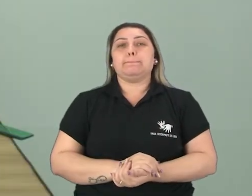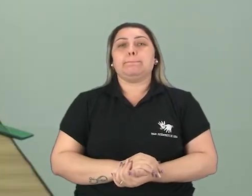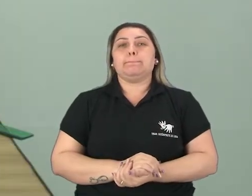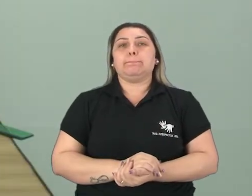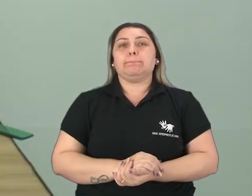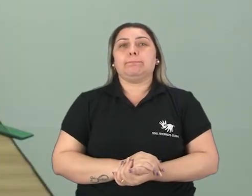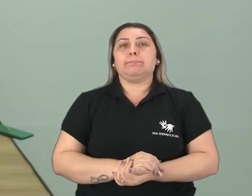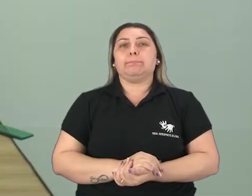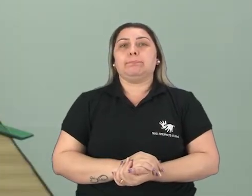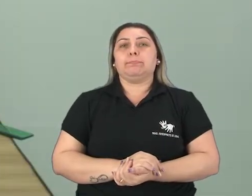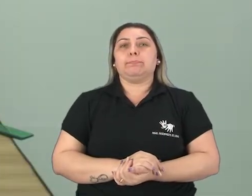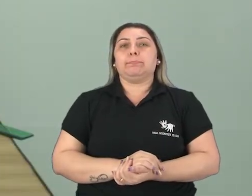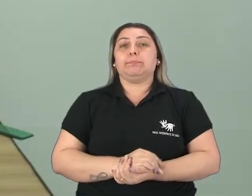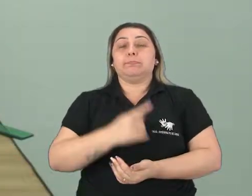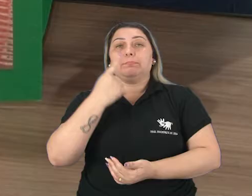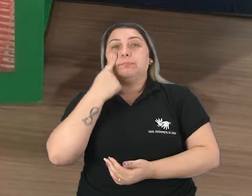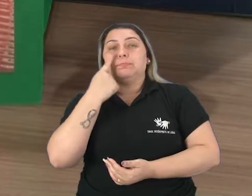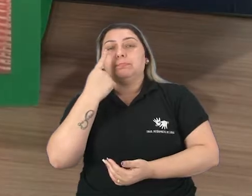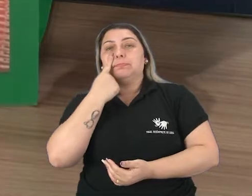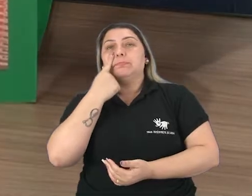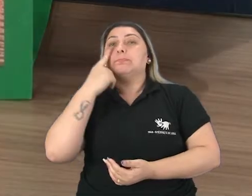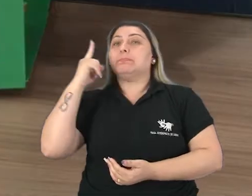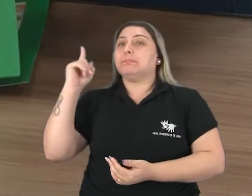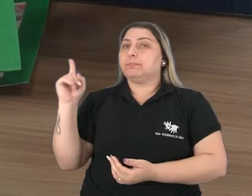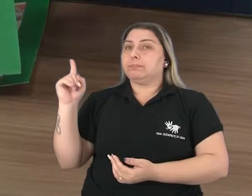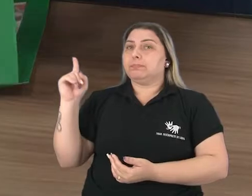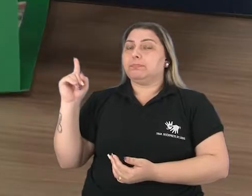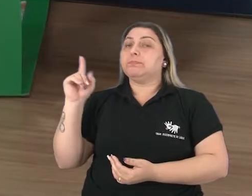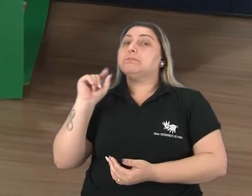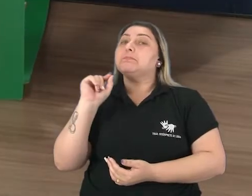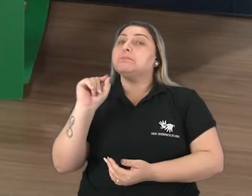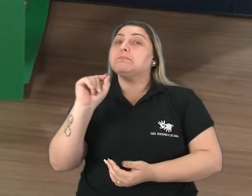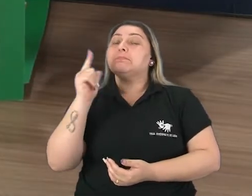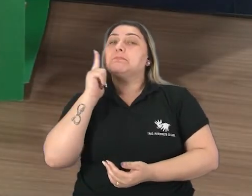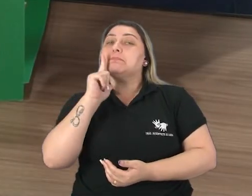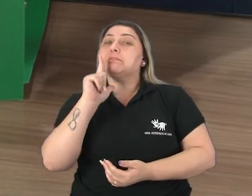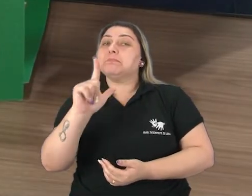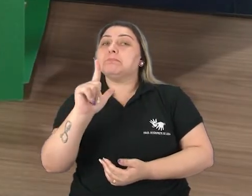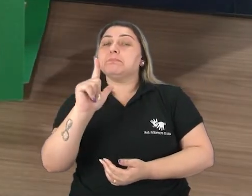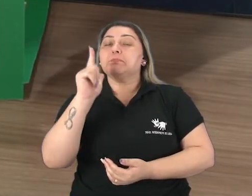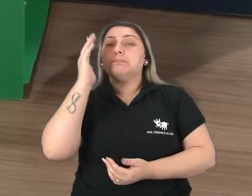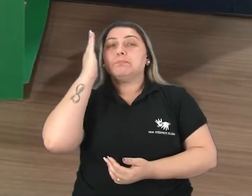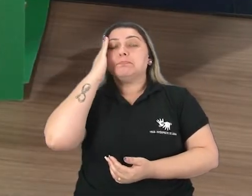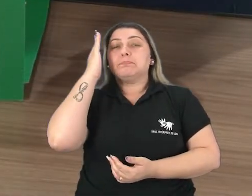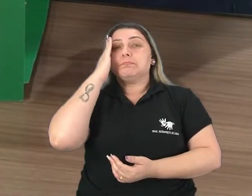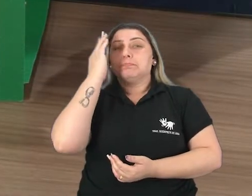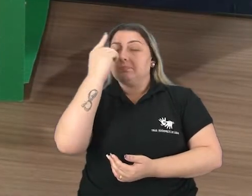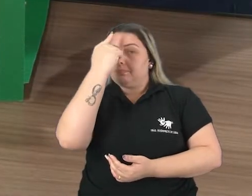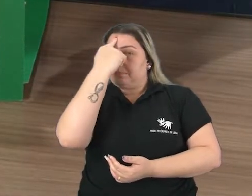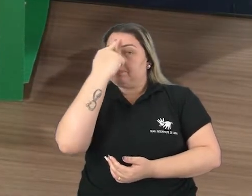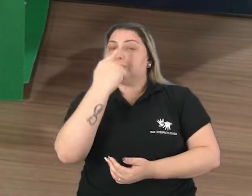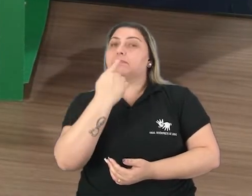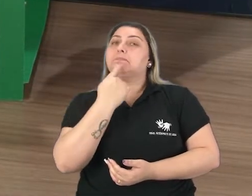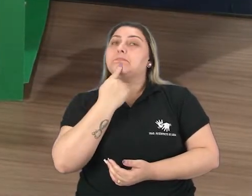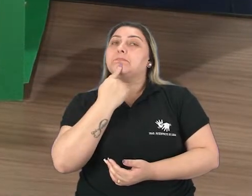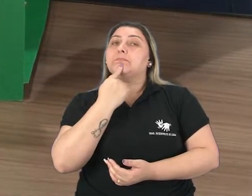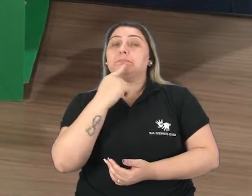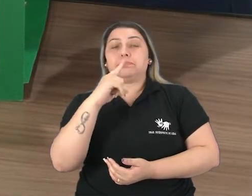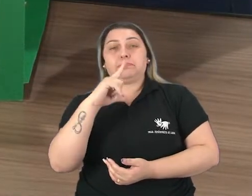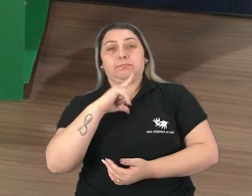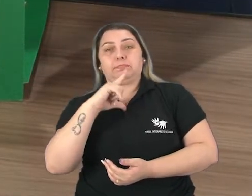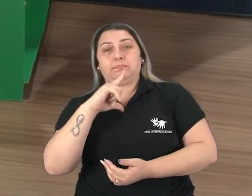E aqui, olha só, o que você consegue identificar nessa imagem?